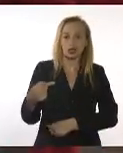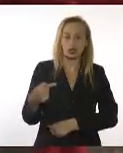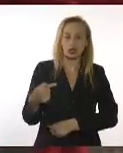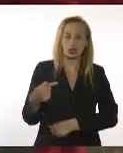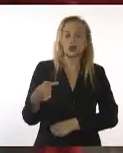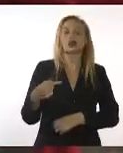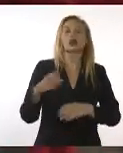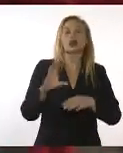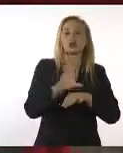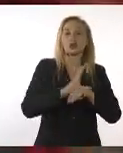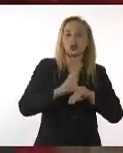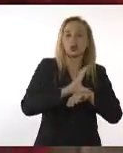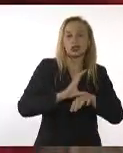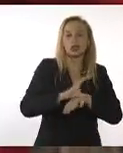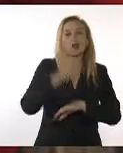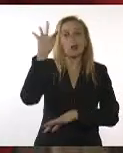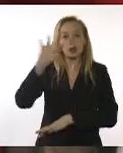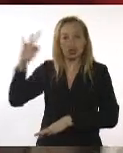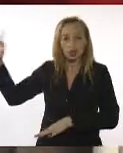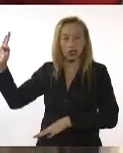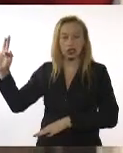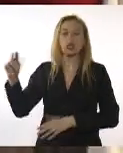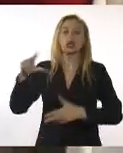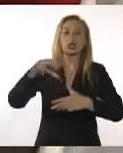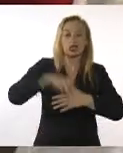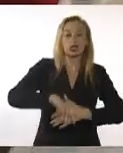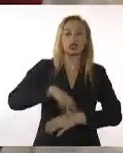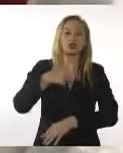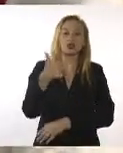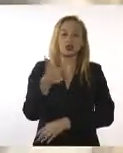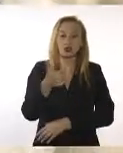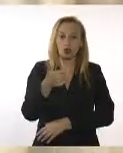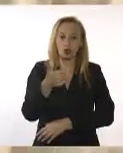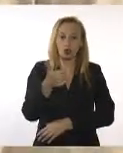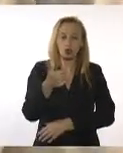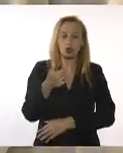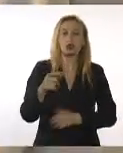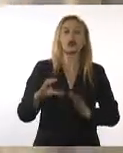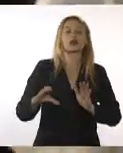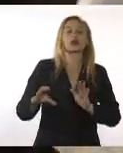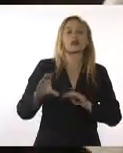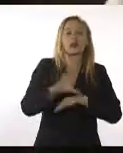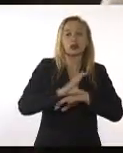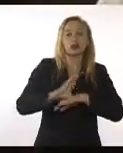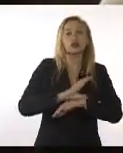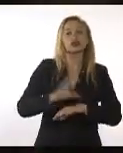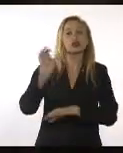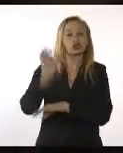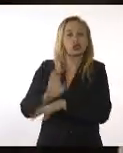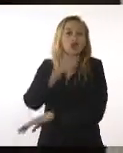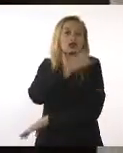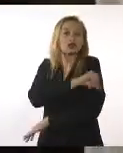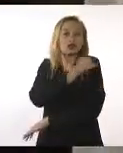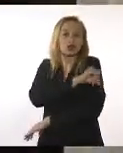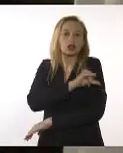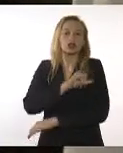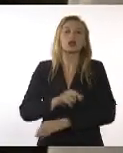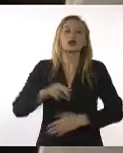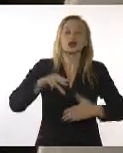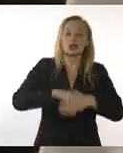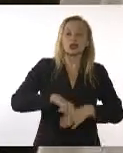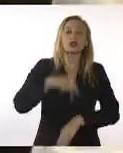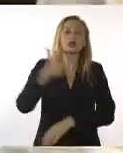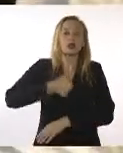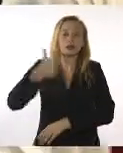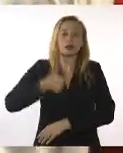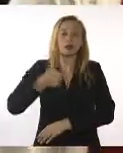Constituição Federal, o inciso 12 da Constituição do Estado do Rio de Janeiro e o inciso 1º do